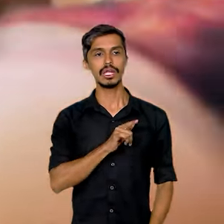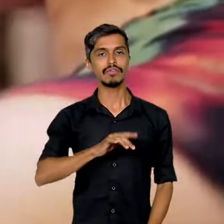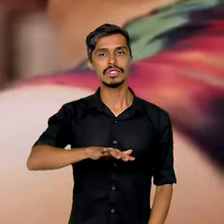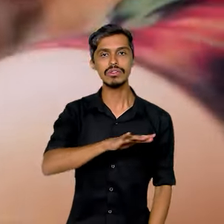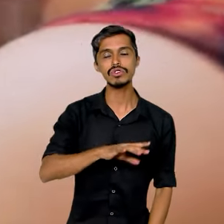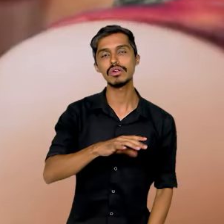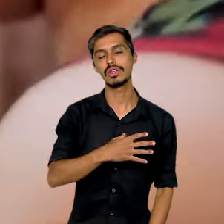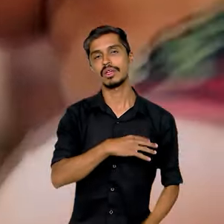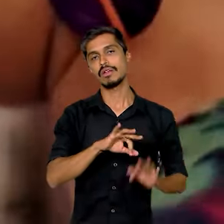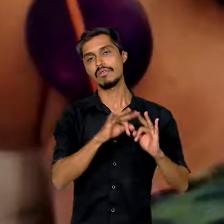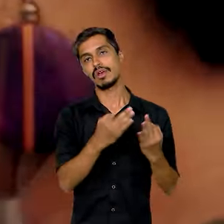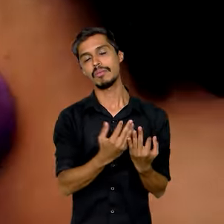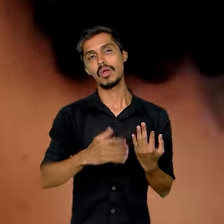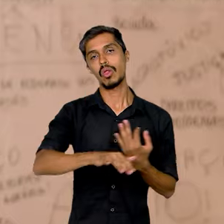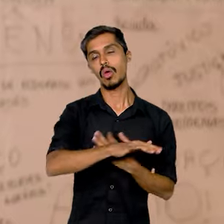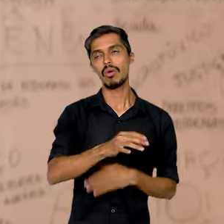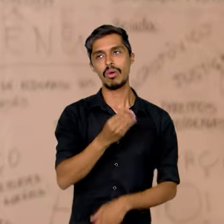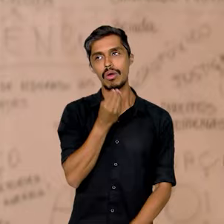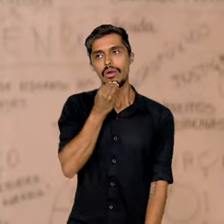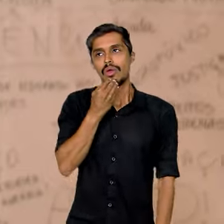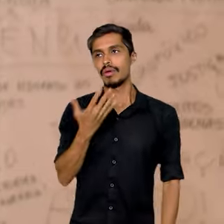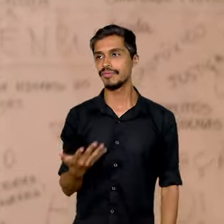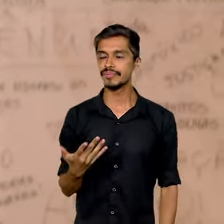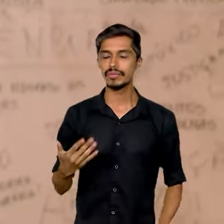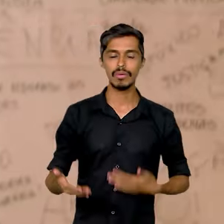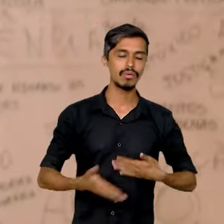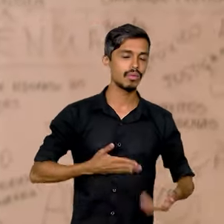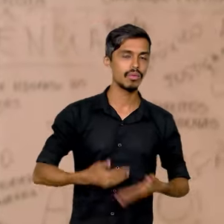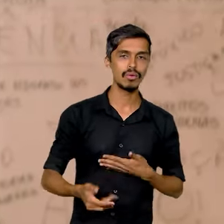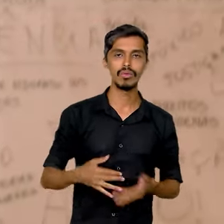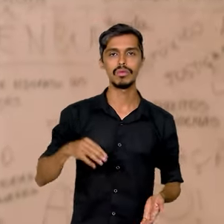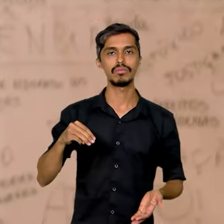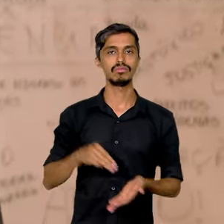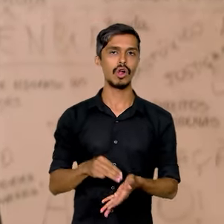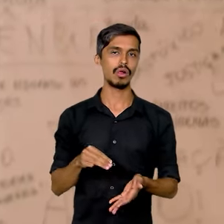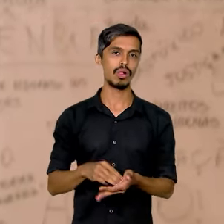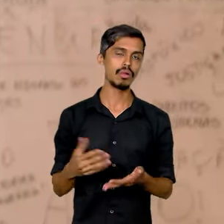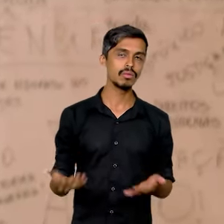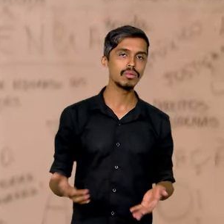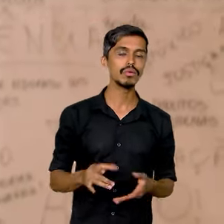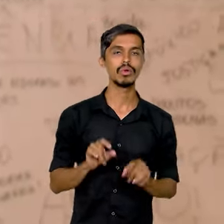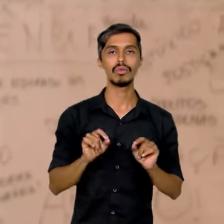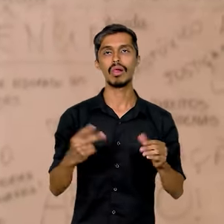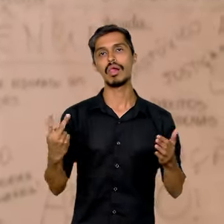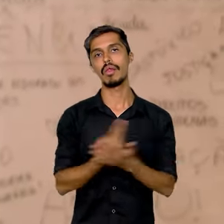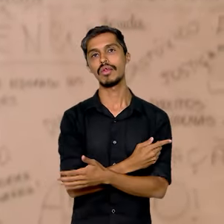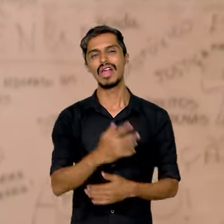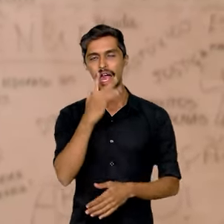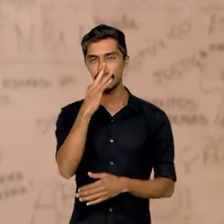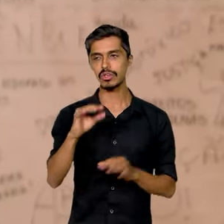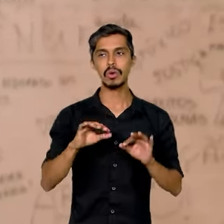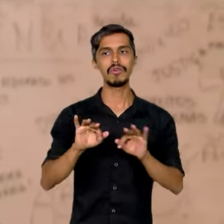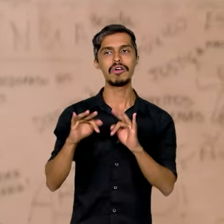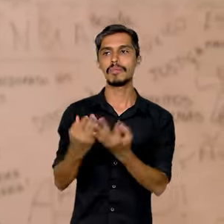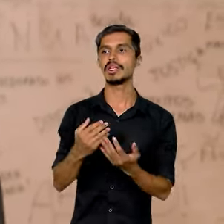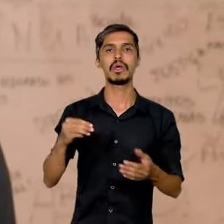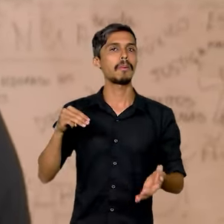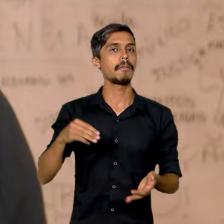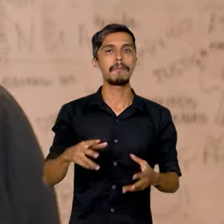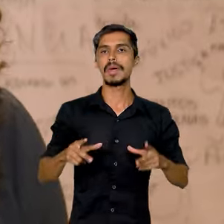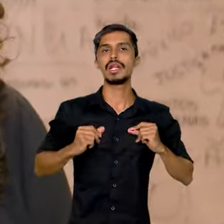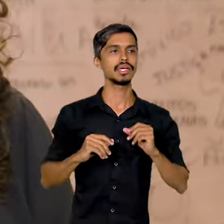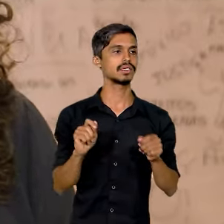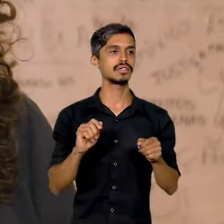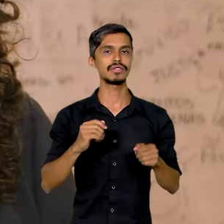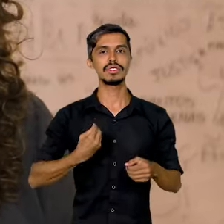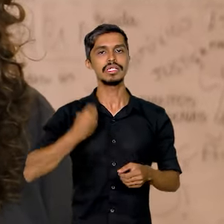família onde, obviamente, seja qual for, né, o motivo pelo qual aconteceu, acho que nenhuma família merecia passar ou merece passar